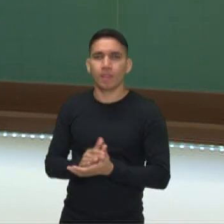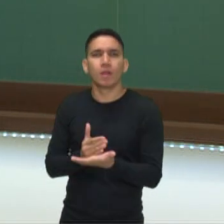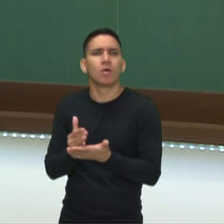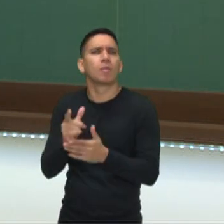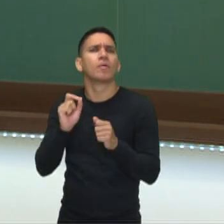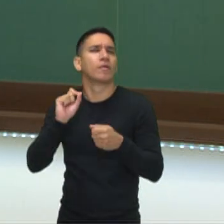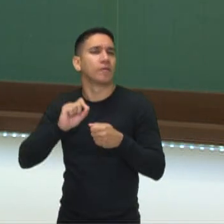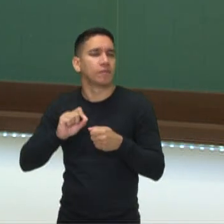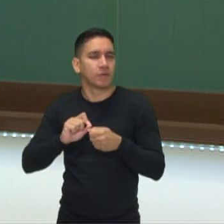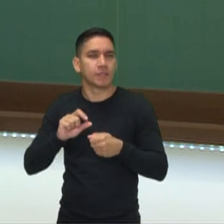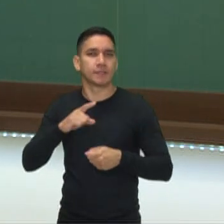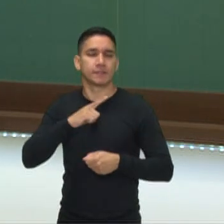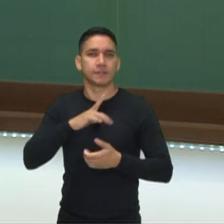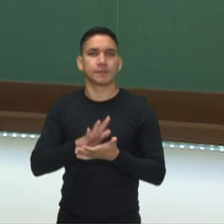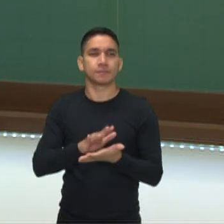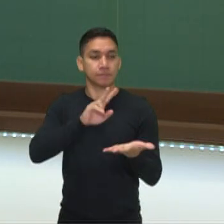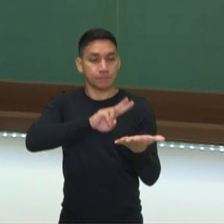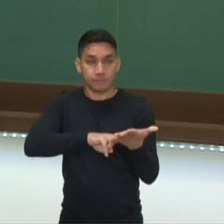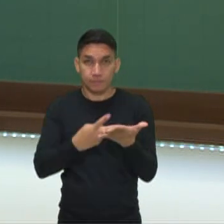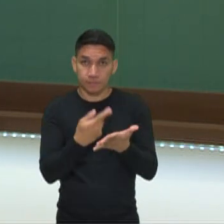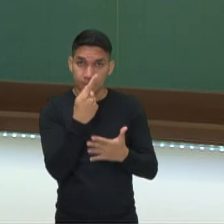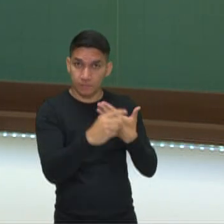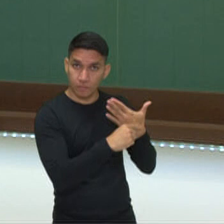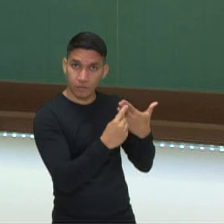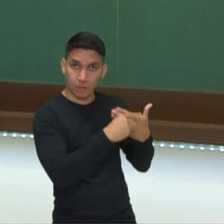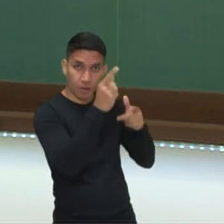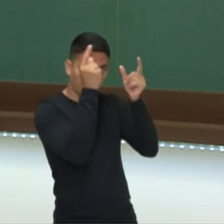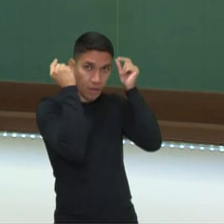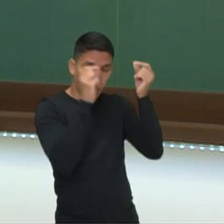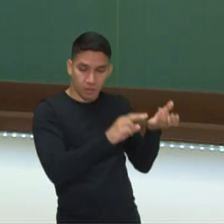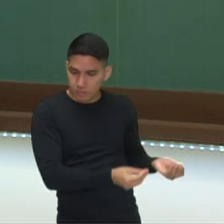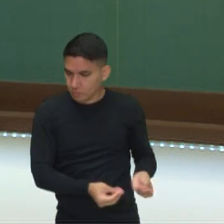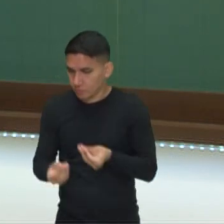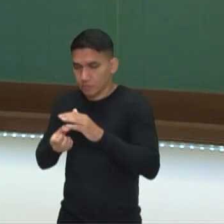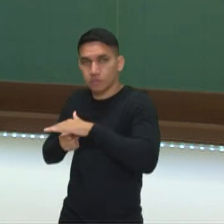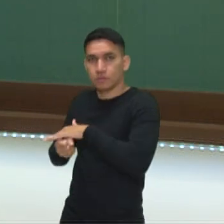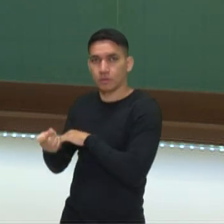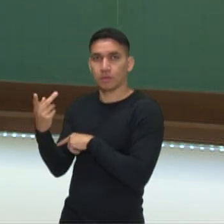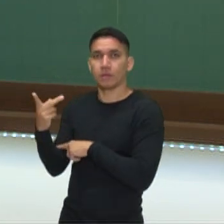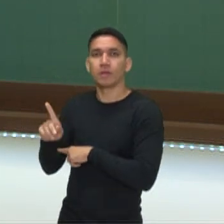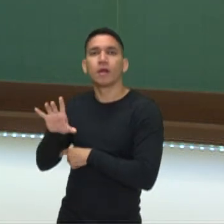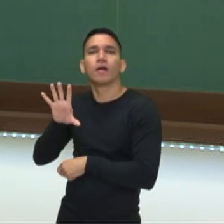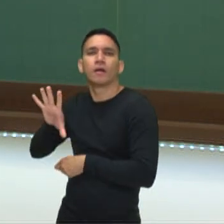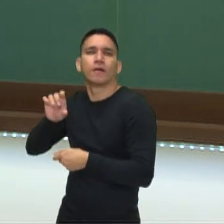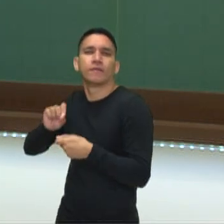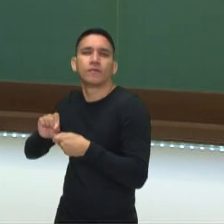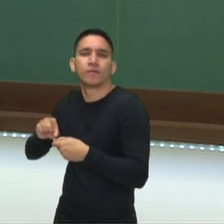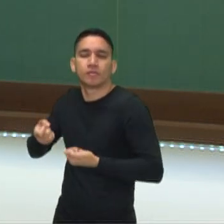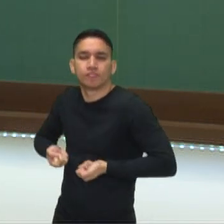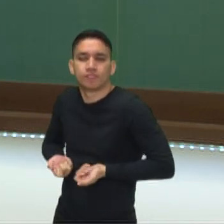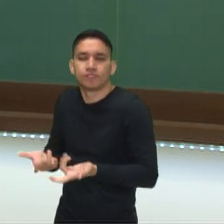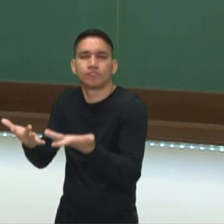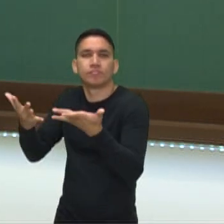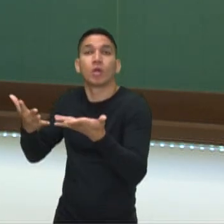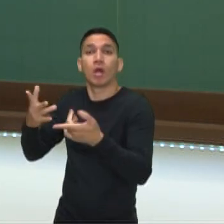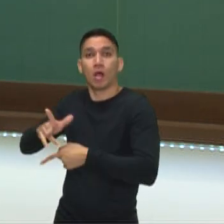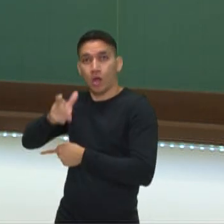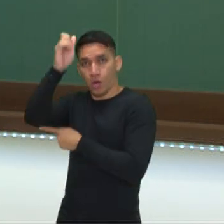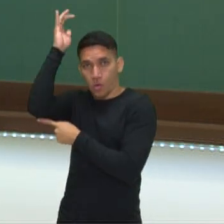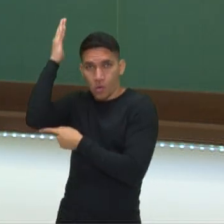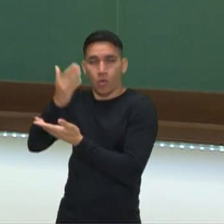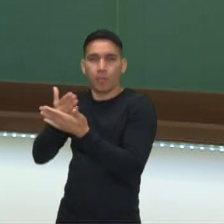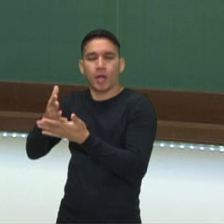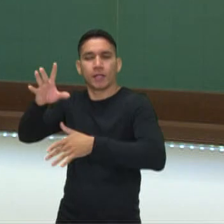fazer a tradução de autores gregos e começa a trazer isso exatamente para que Roma possa apreciar o teatro grego. E logo em